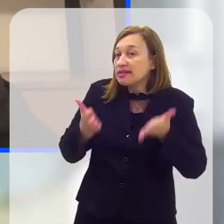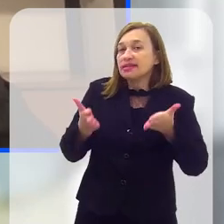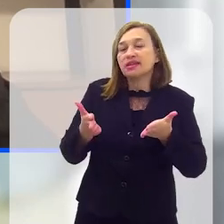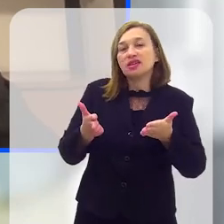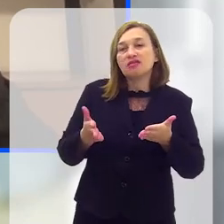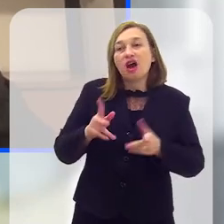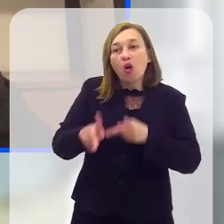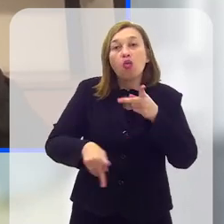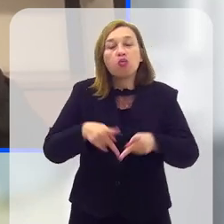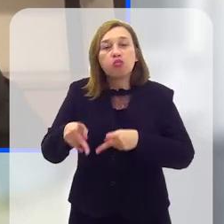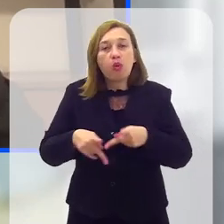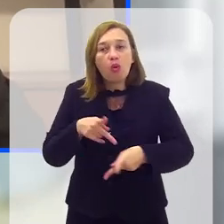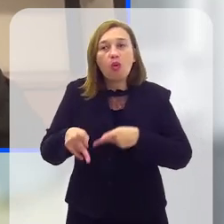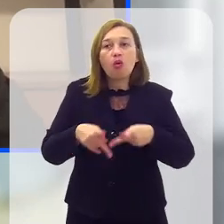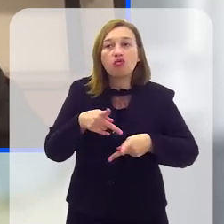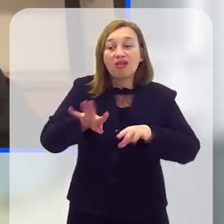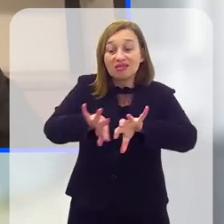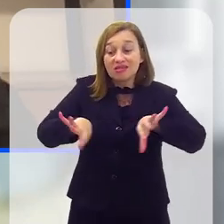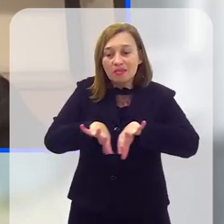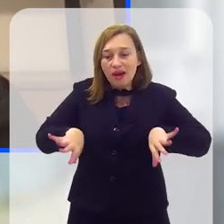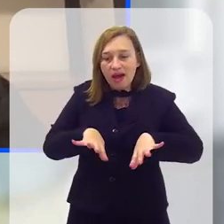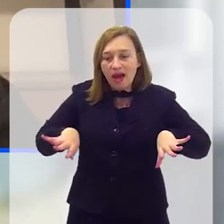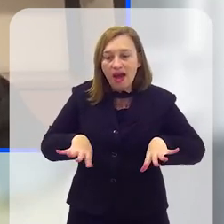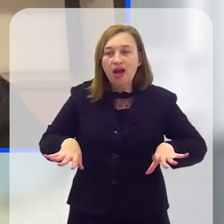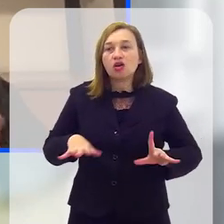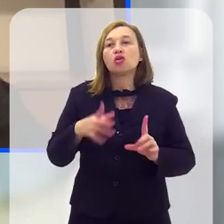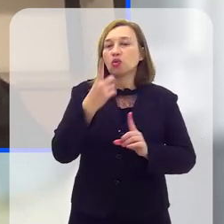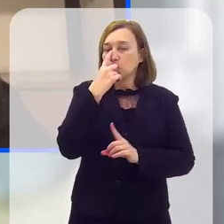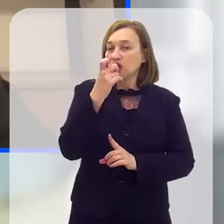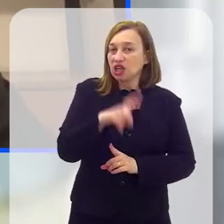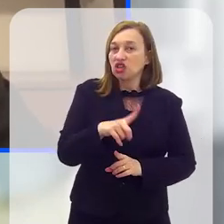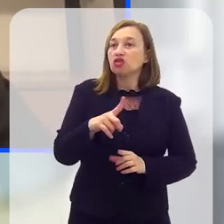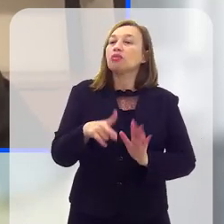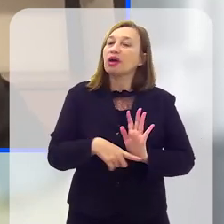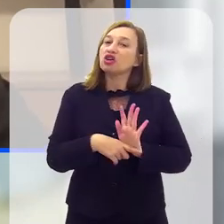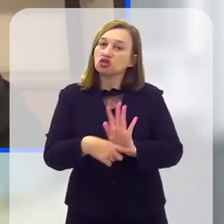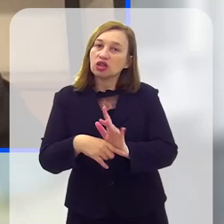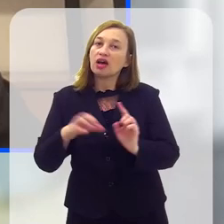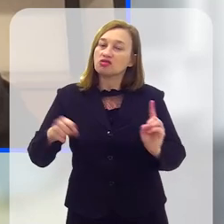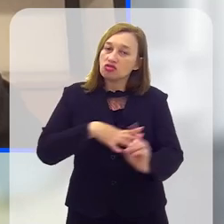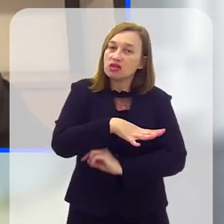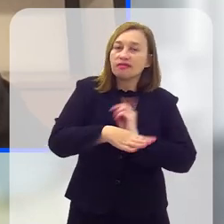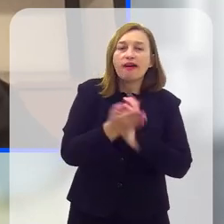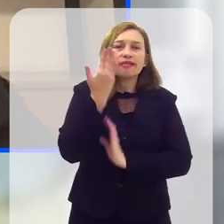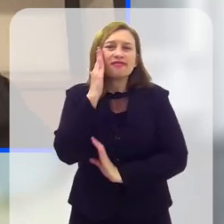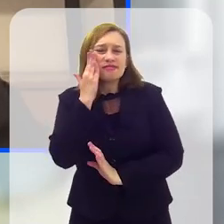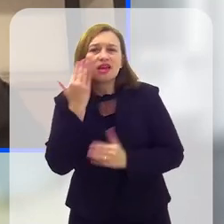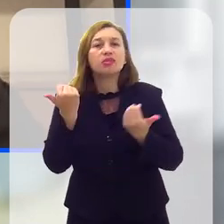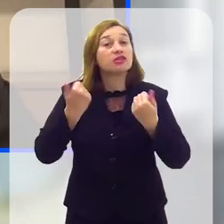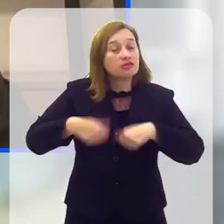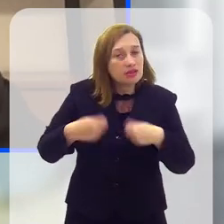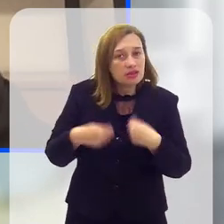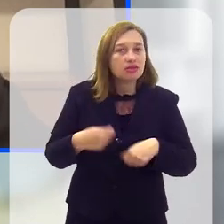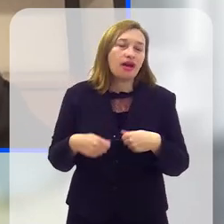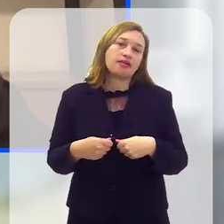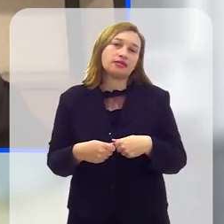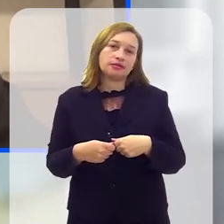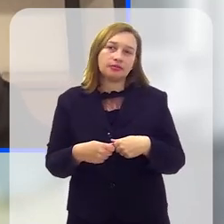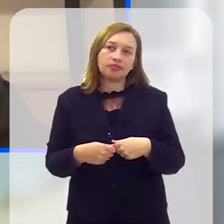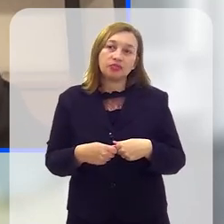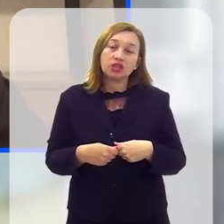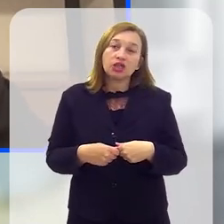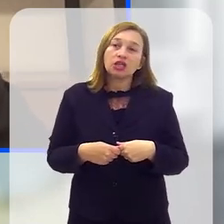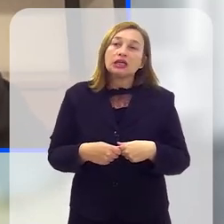e estratégias inteligentes para que a população trabalhe em prol da sociedade, entenda a necessidade